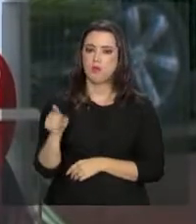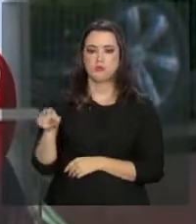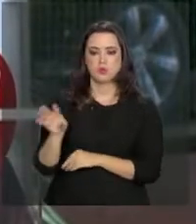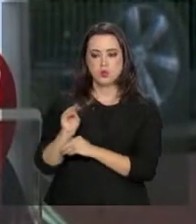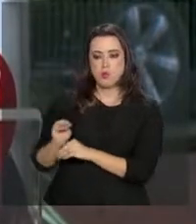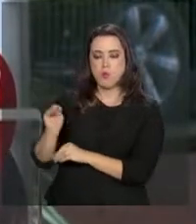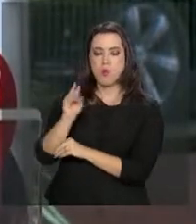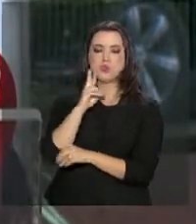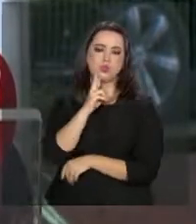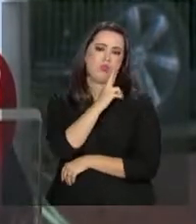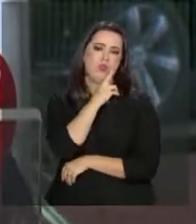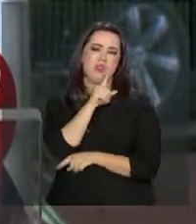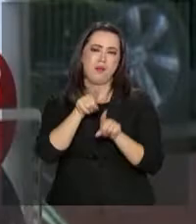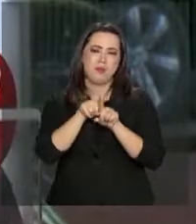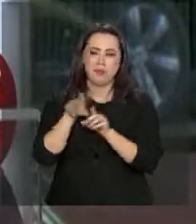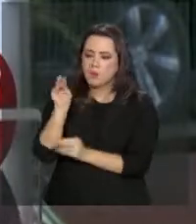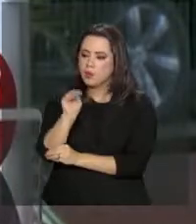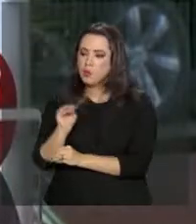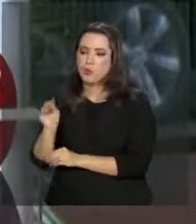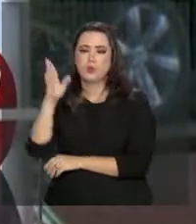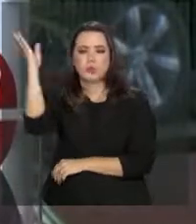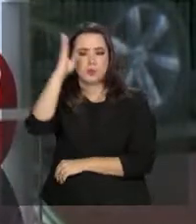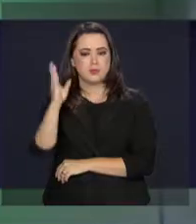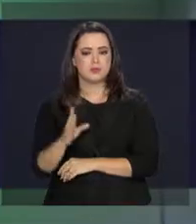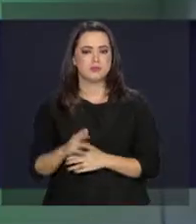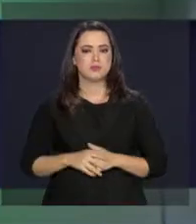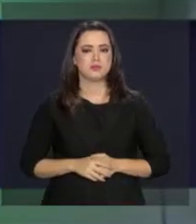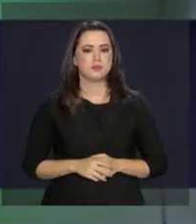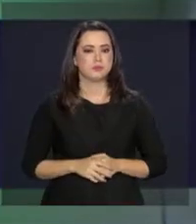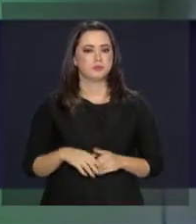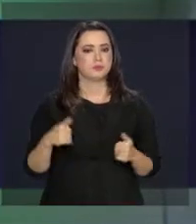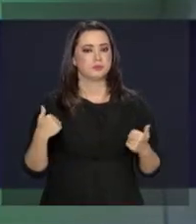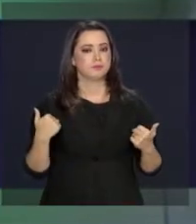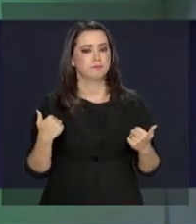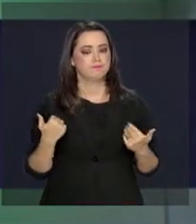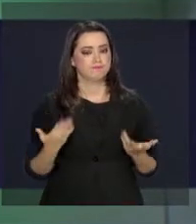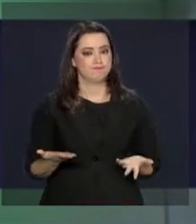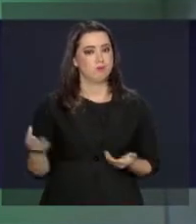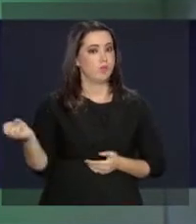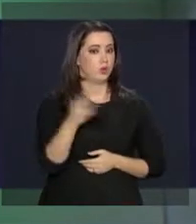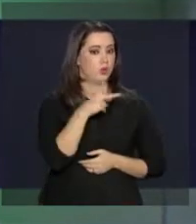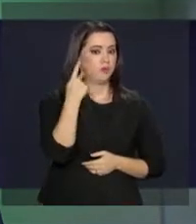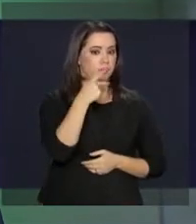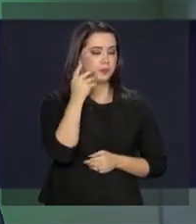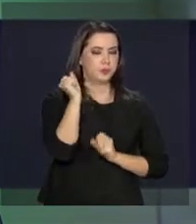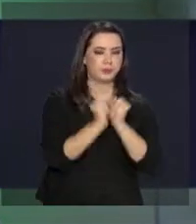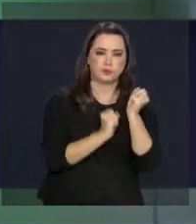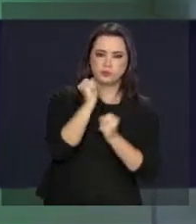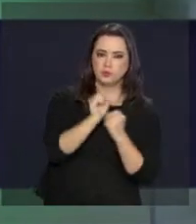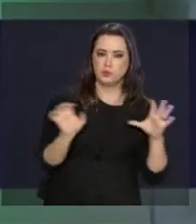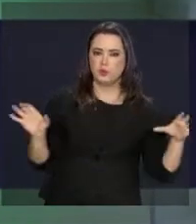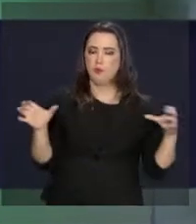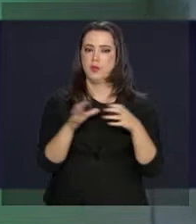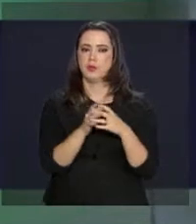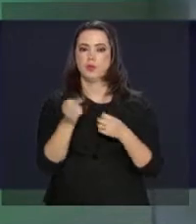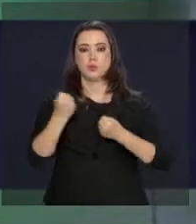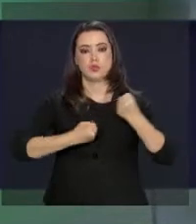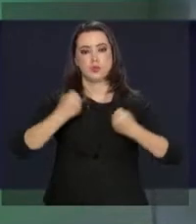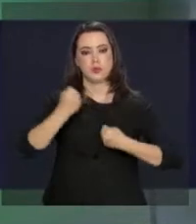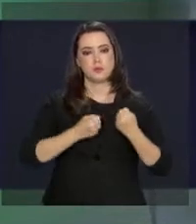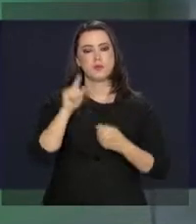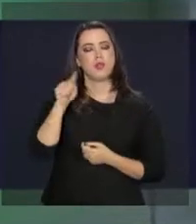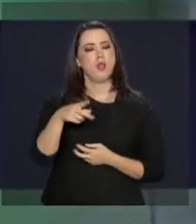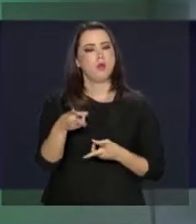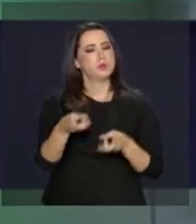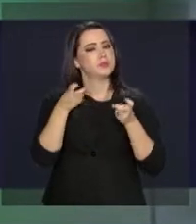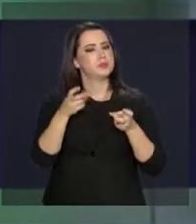atender o estado de roraima e vem atender o brasil também uma nova política industrial para o setor automotivo é o